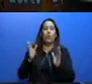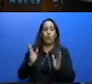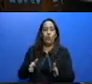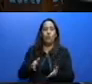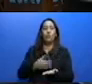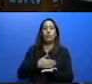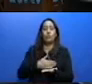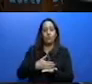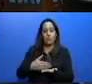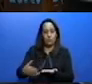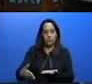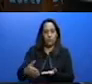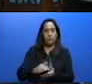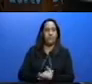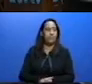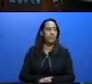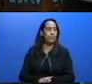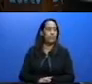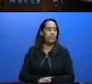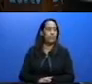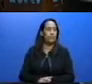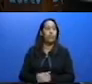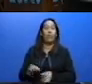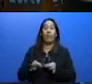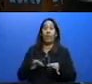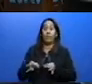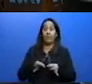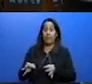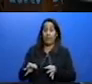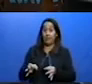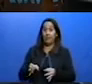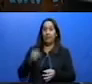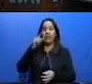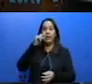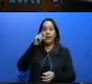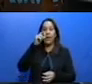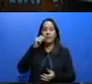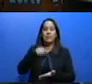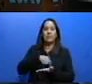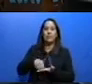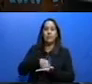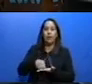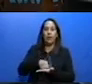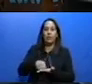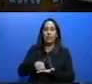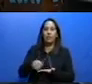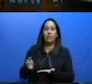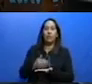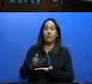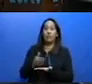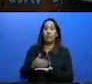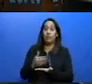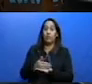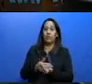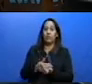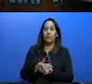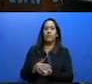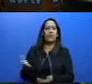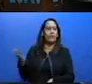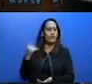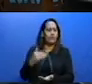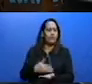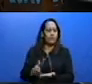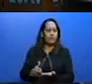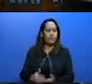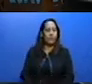nós vamos dar continuidade. Preparados? Lápis, borracha, apostila? Vamos começar!